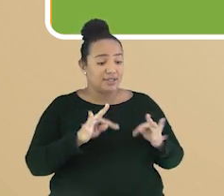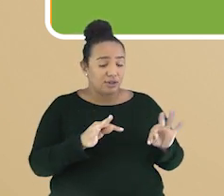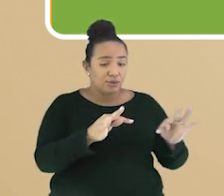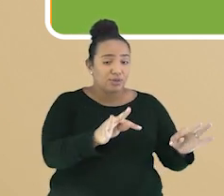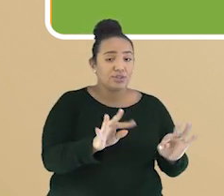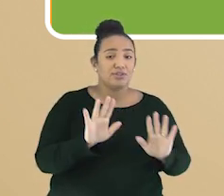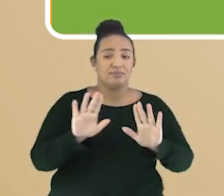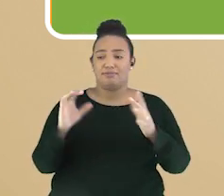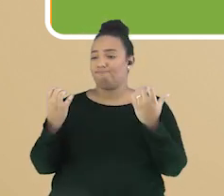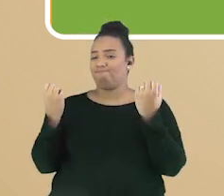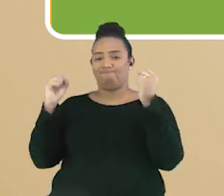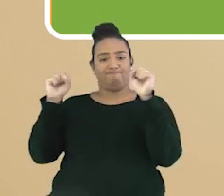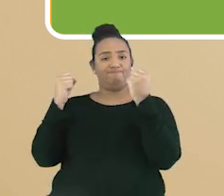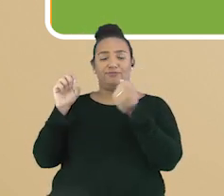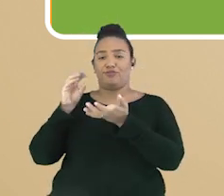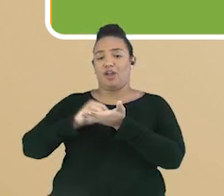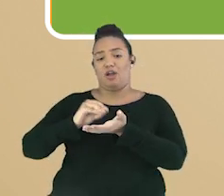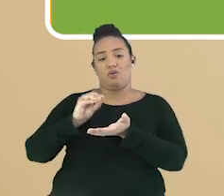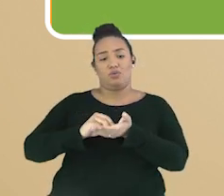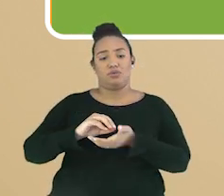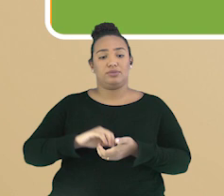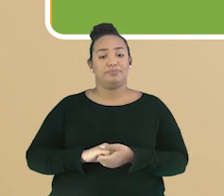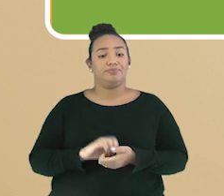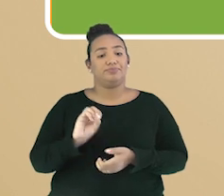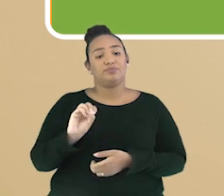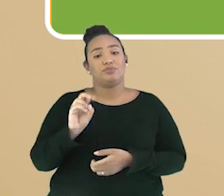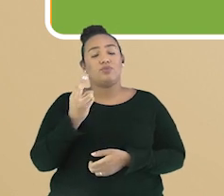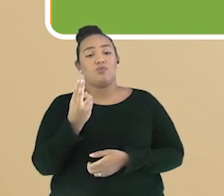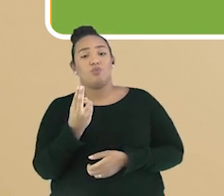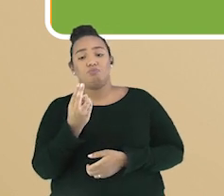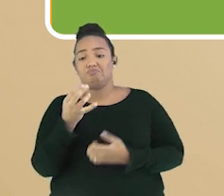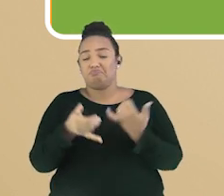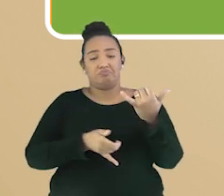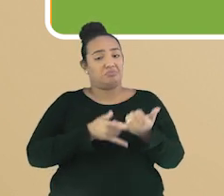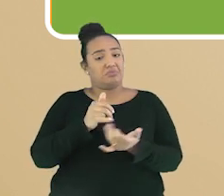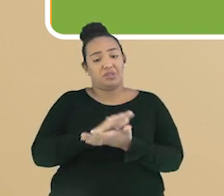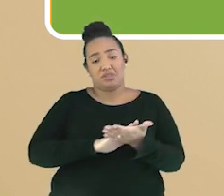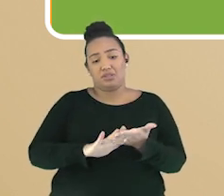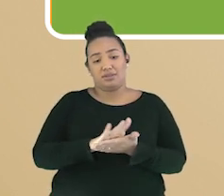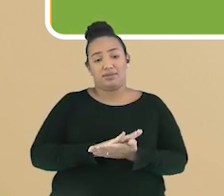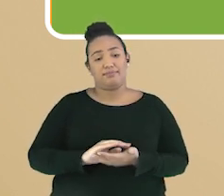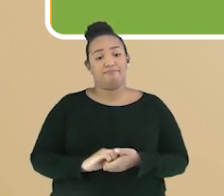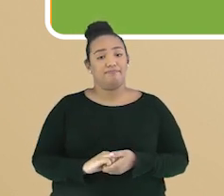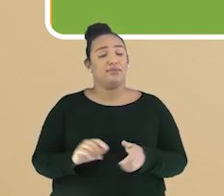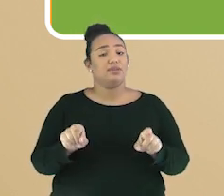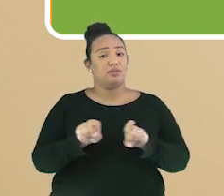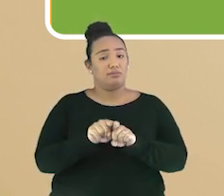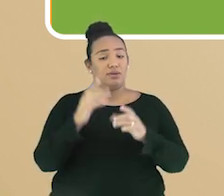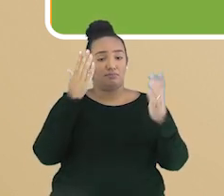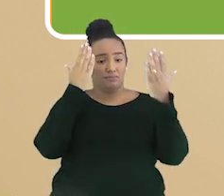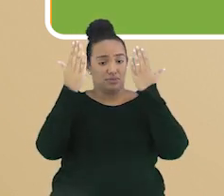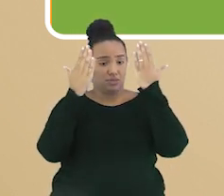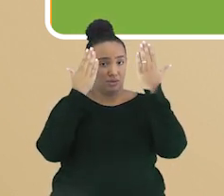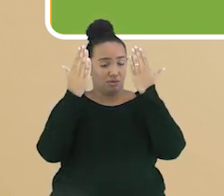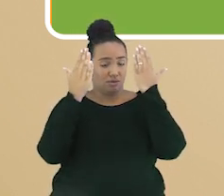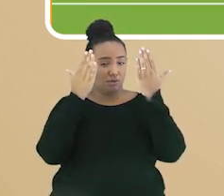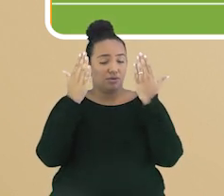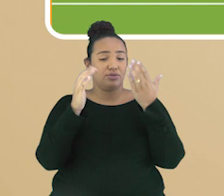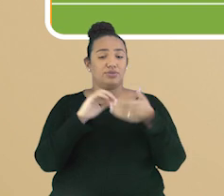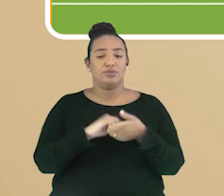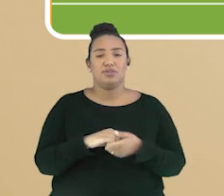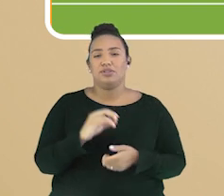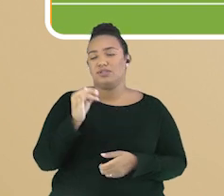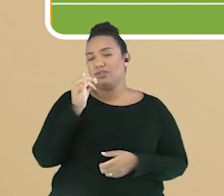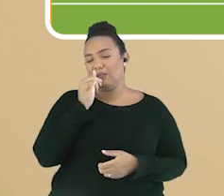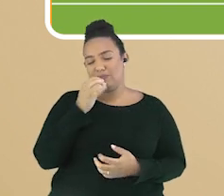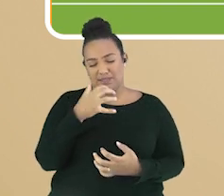brincar. Fatores psicológicos, como por exemplo, baixa autoestima e dentre outros fatores.